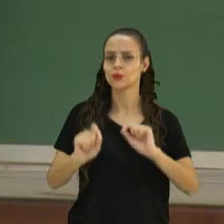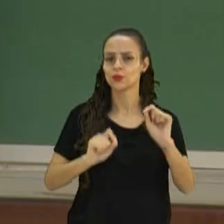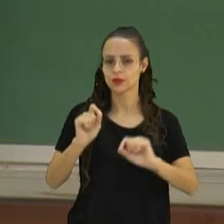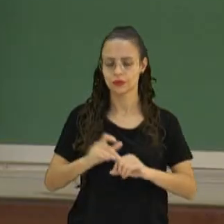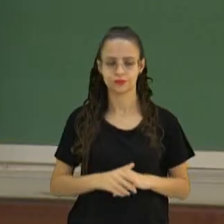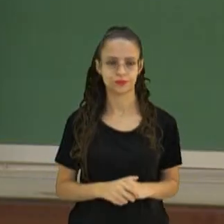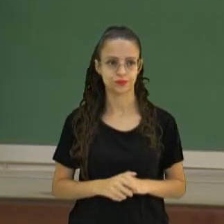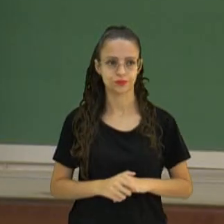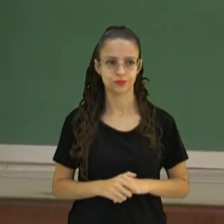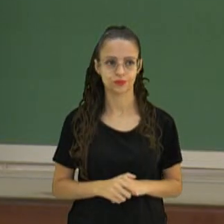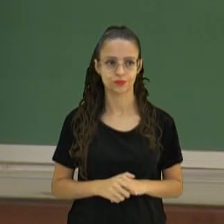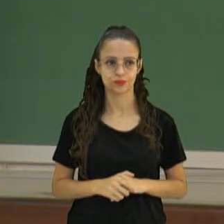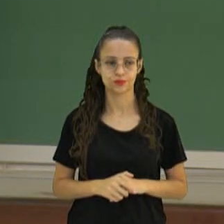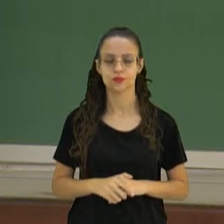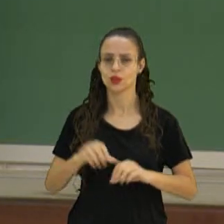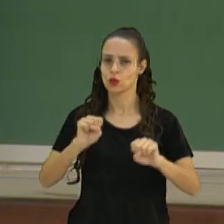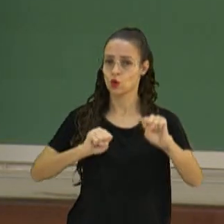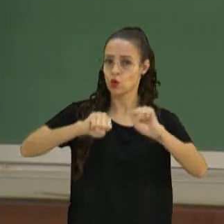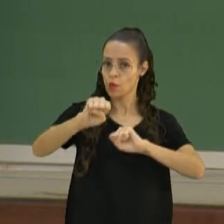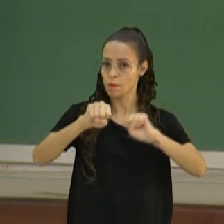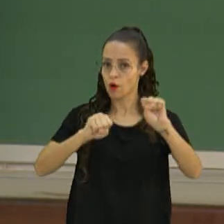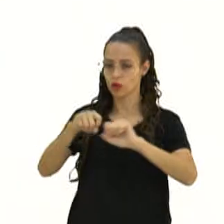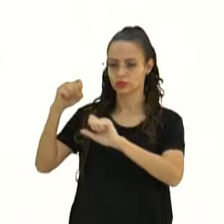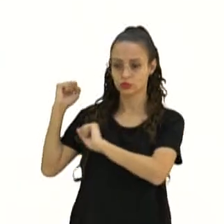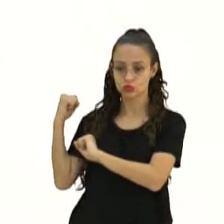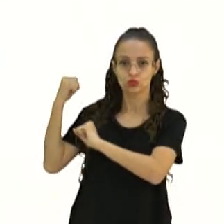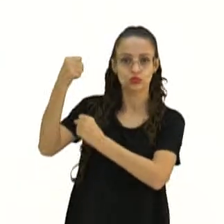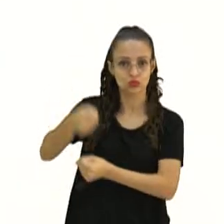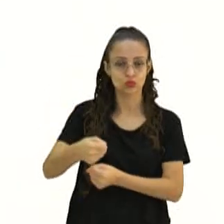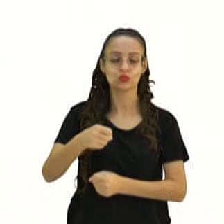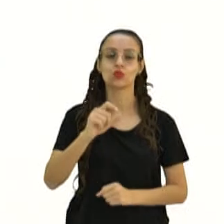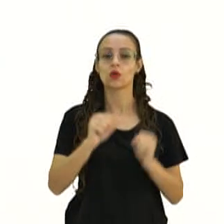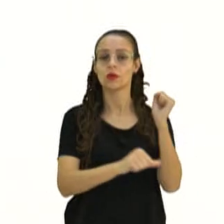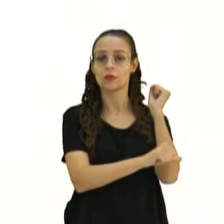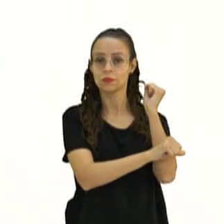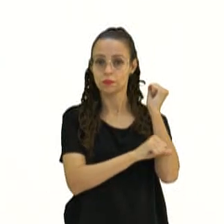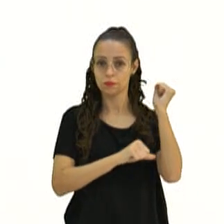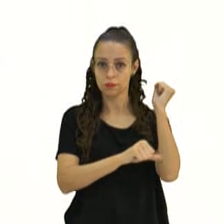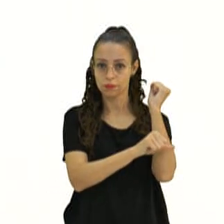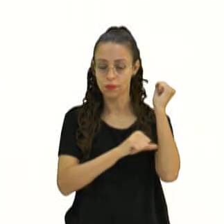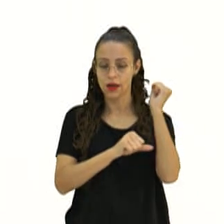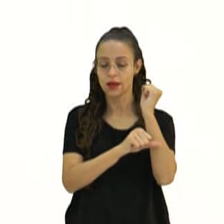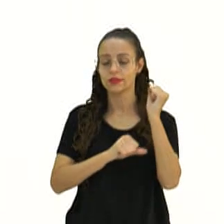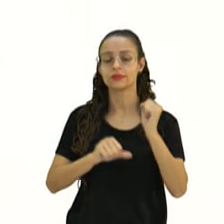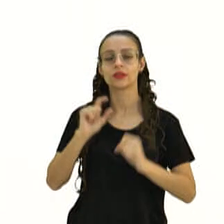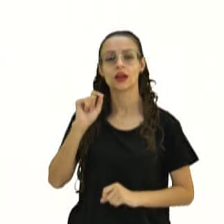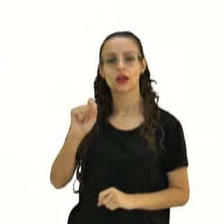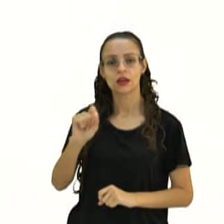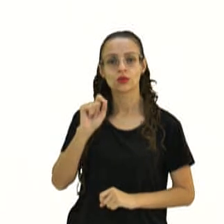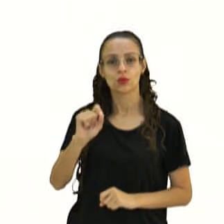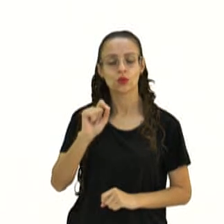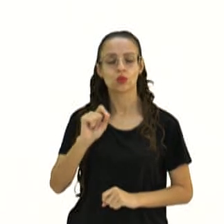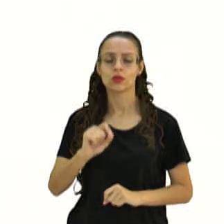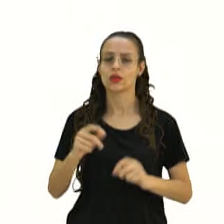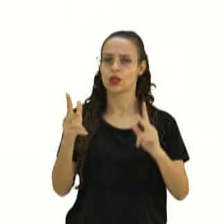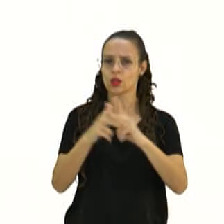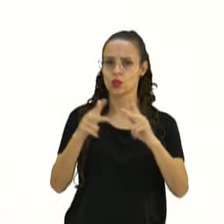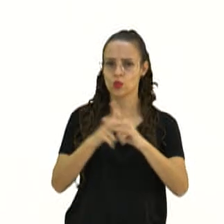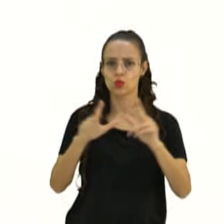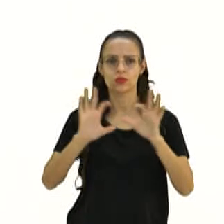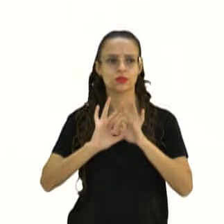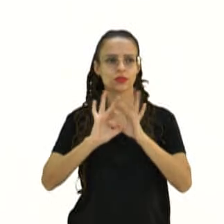esses? São o boxe, né, o judô, o muay thai, o wrestling, né, tanto estilo greco-romano, estilo livre,